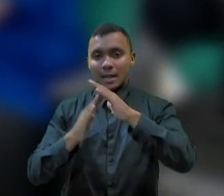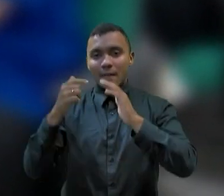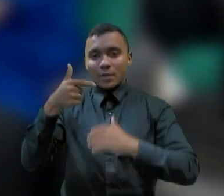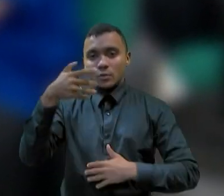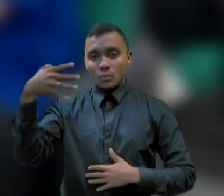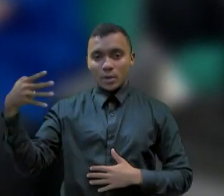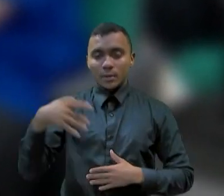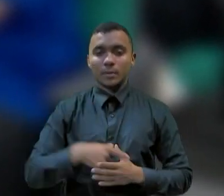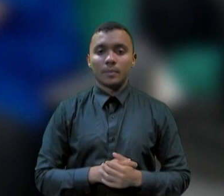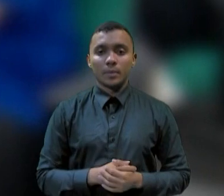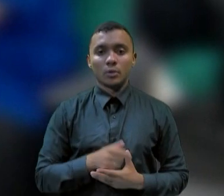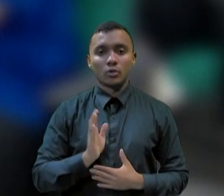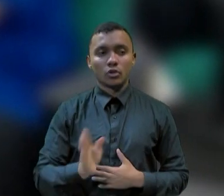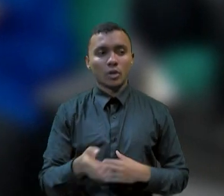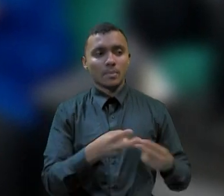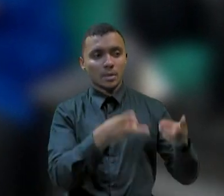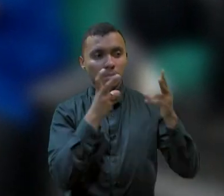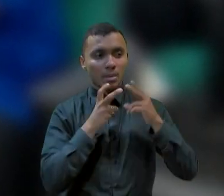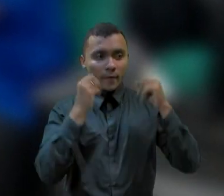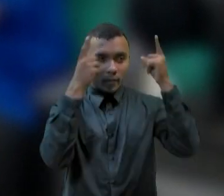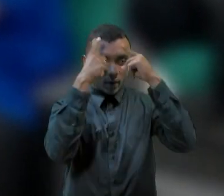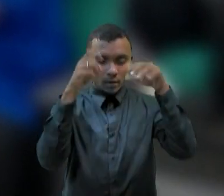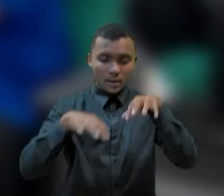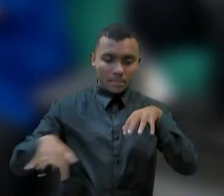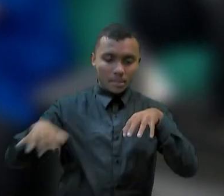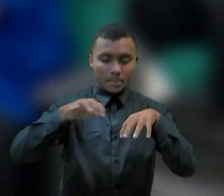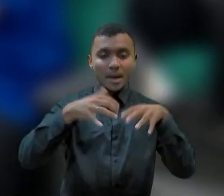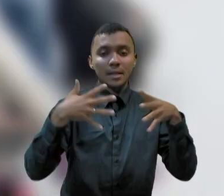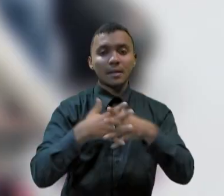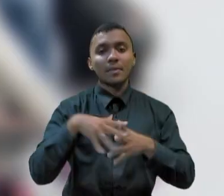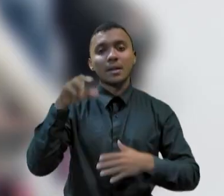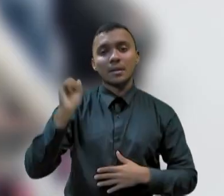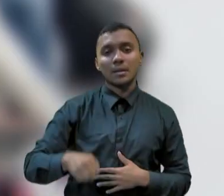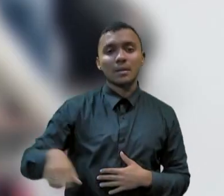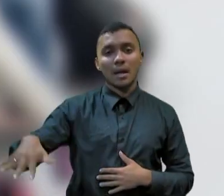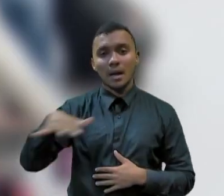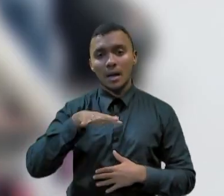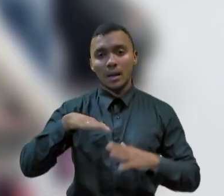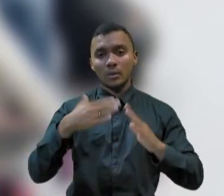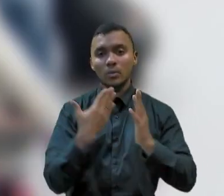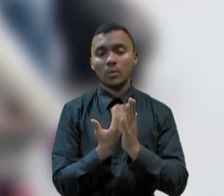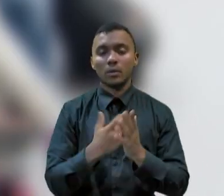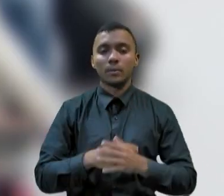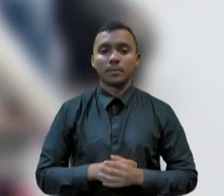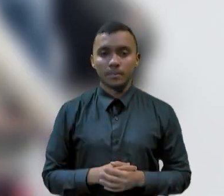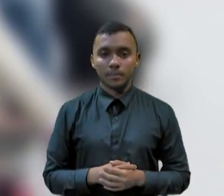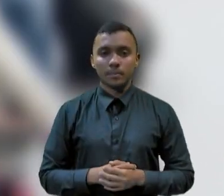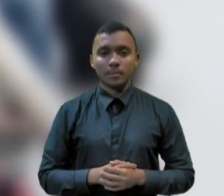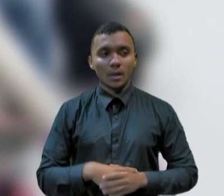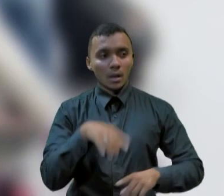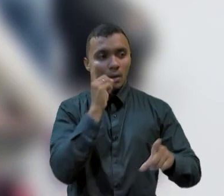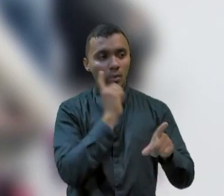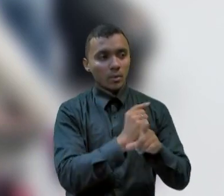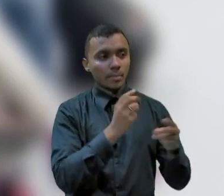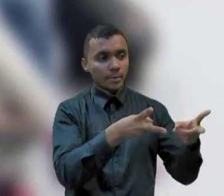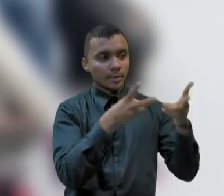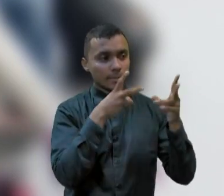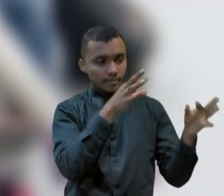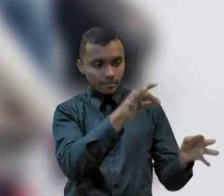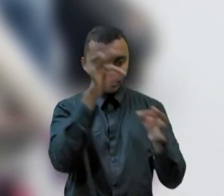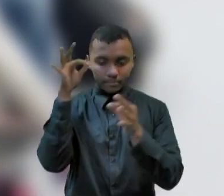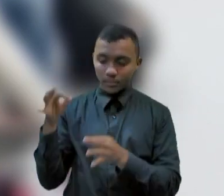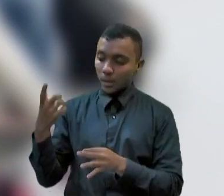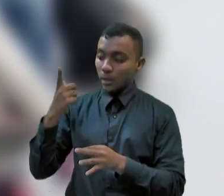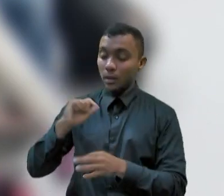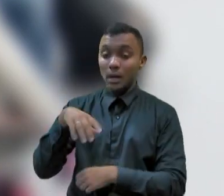a violência territorial atrapalha o ambiente escolar. As respostas revelam que o comprometimento de pais e o